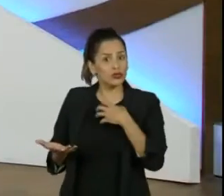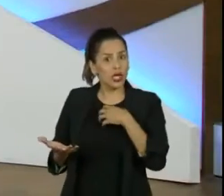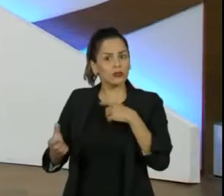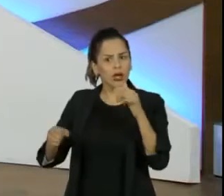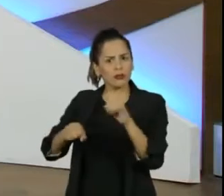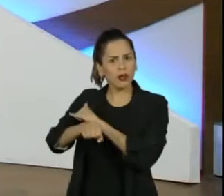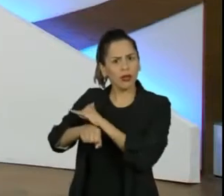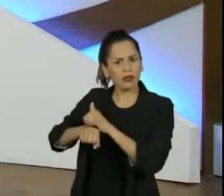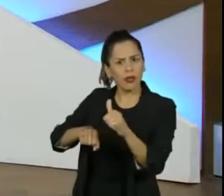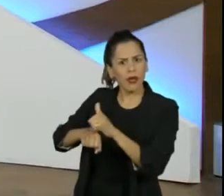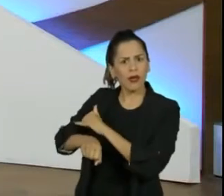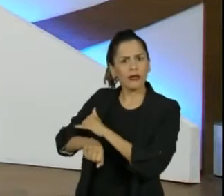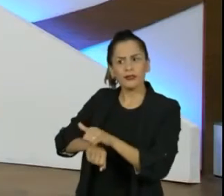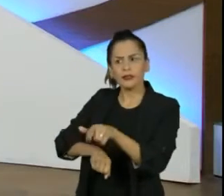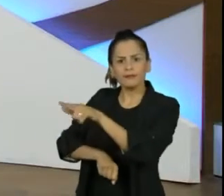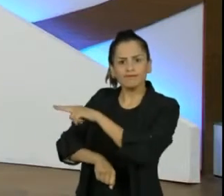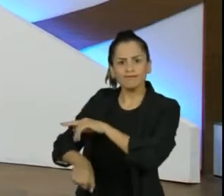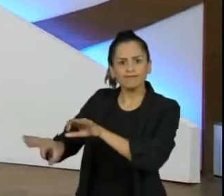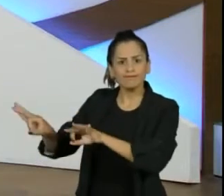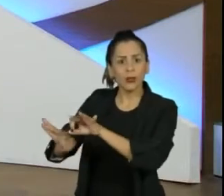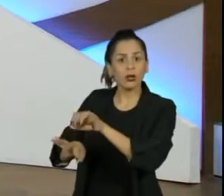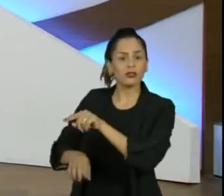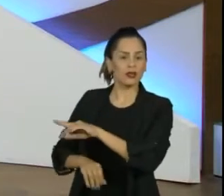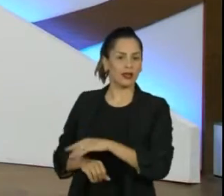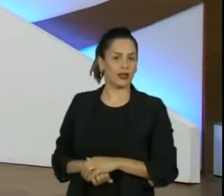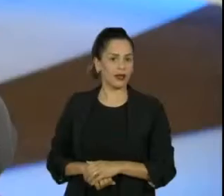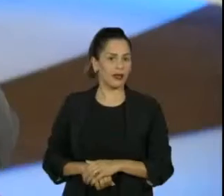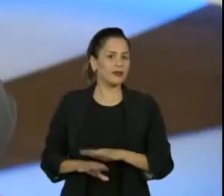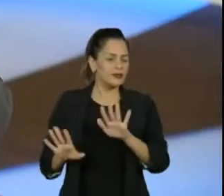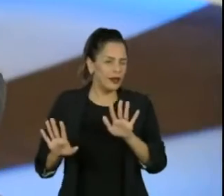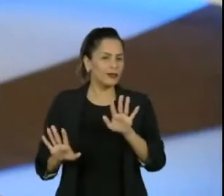Então, quem conhece aquela história, eu vou